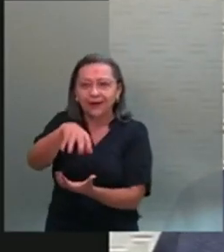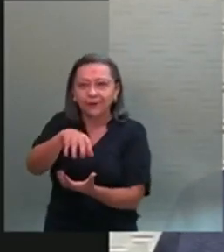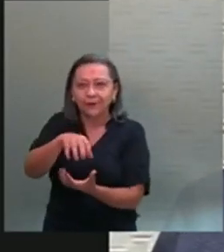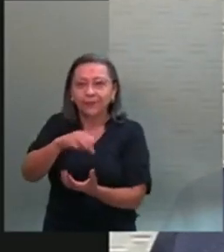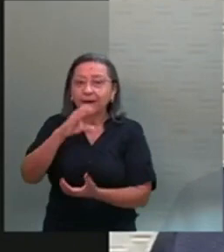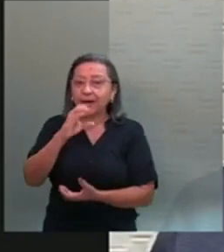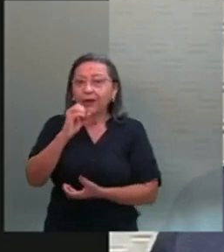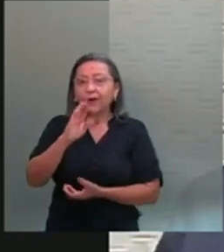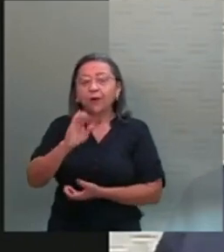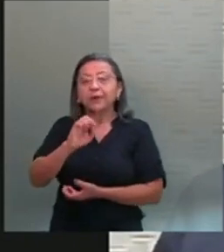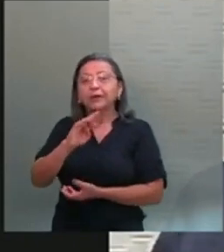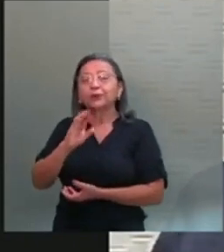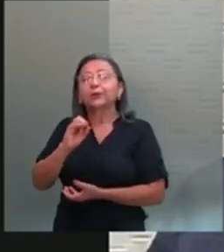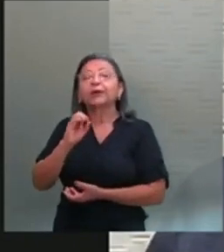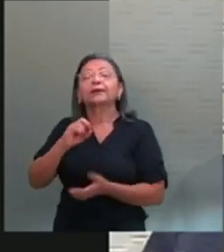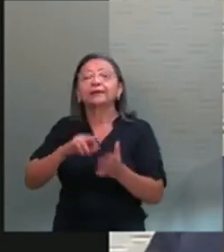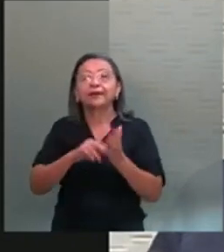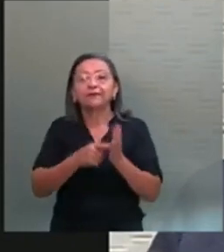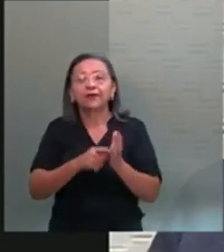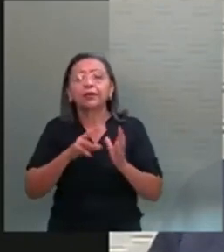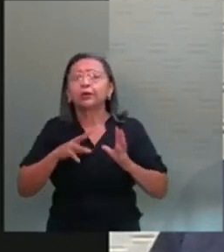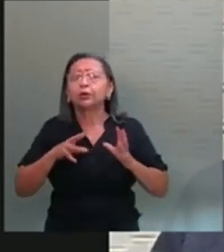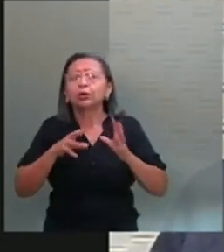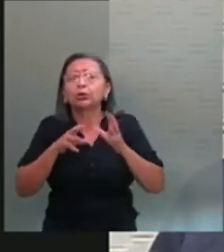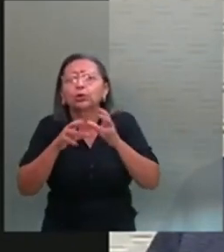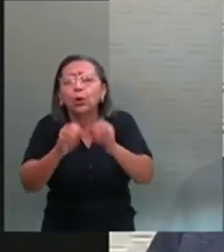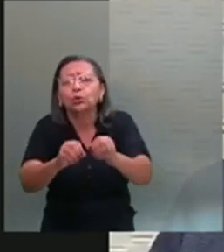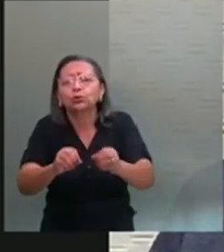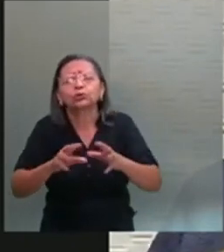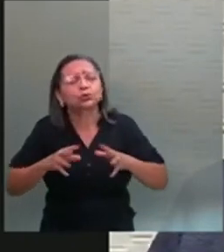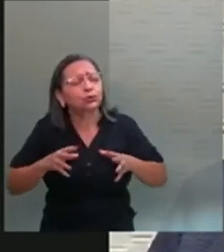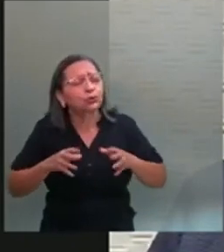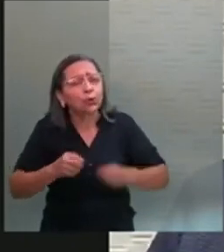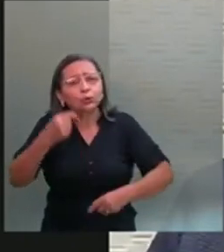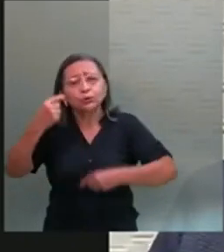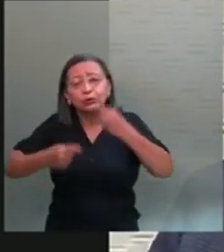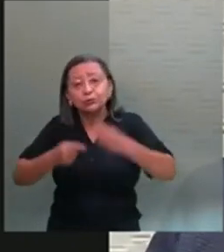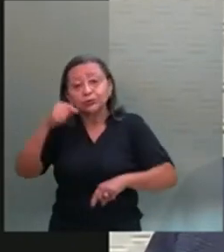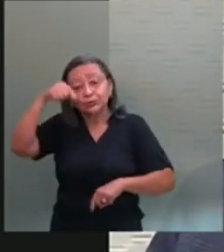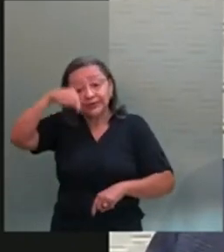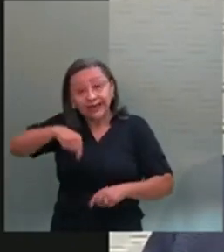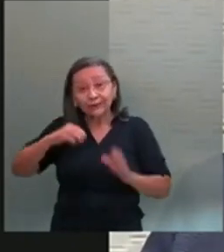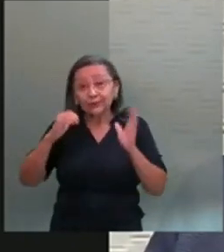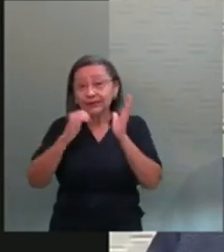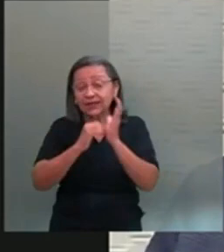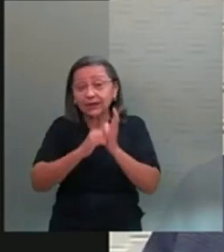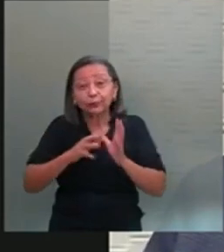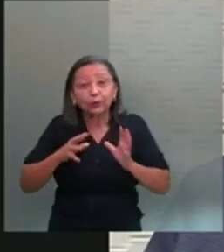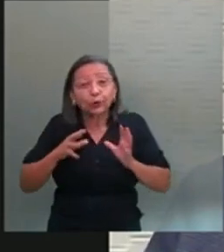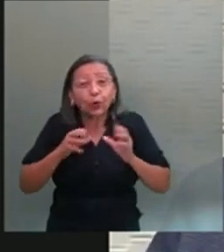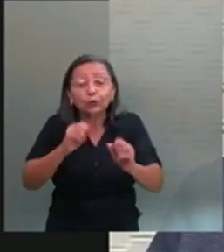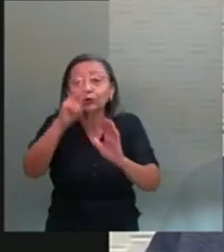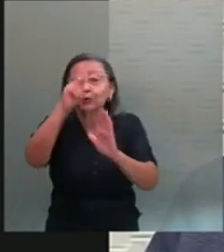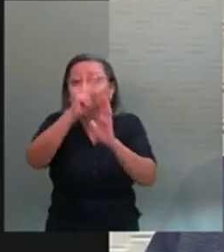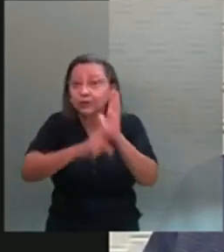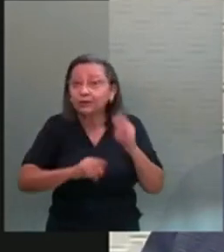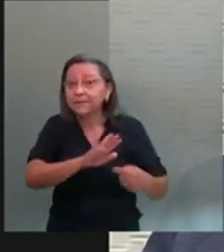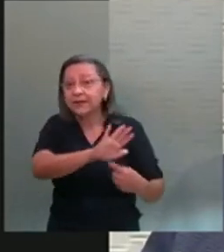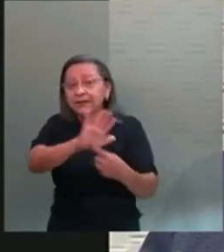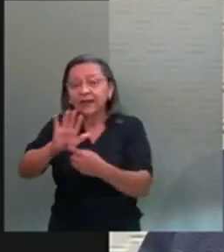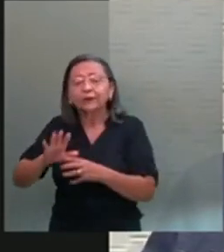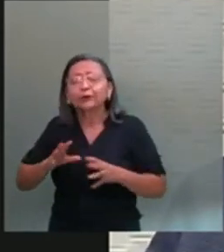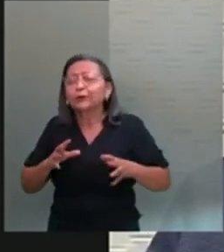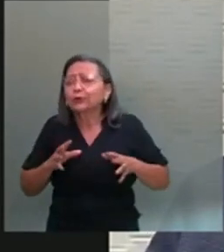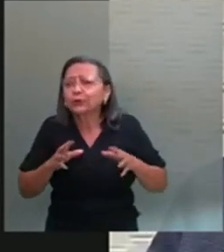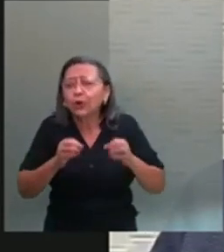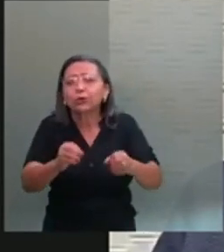universal significa que todos os discursos proferidos em plenário pelos senadores, todos os projetos apresentados,